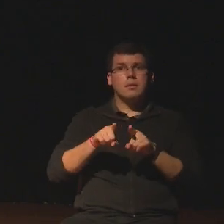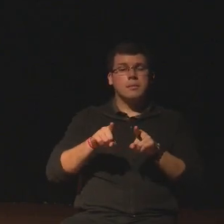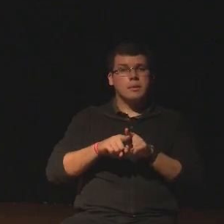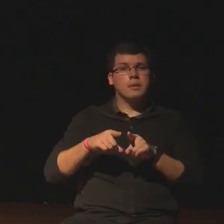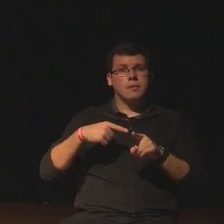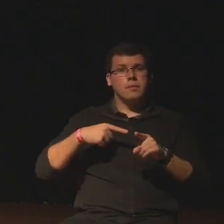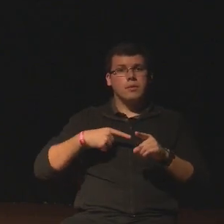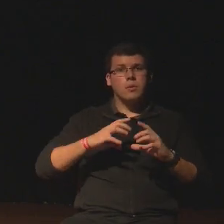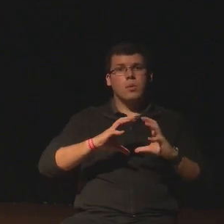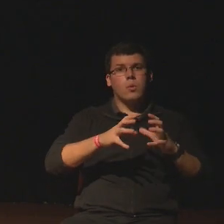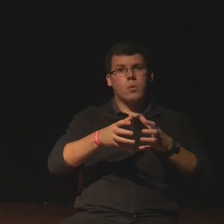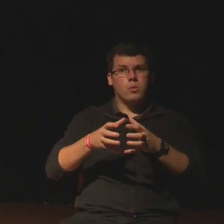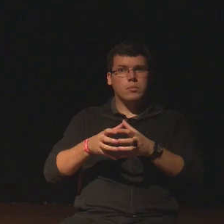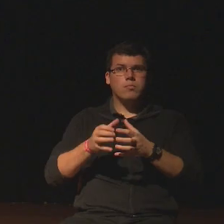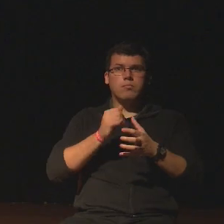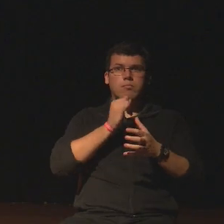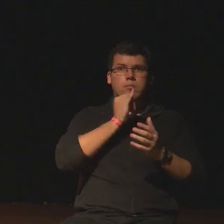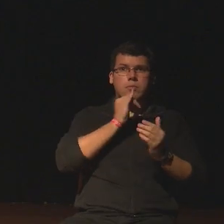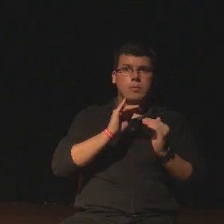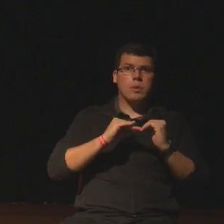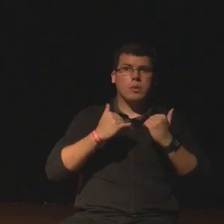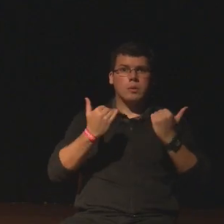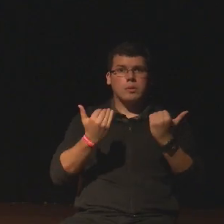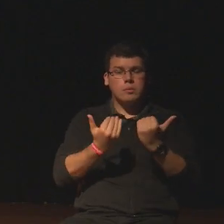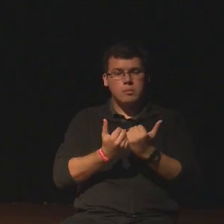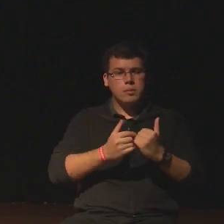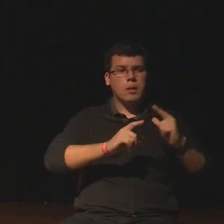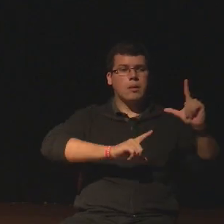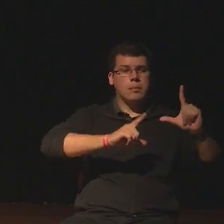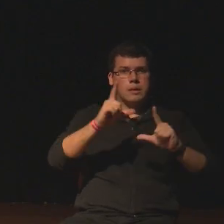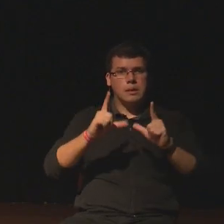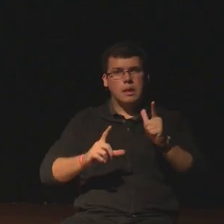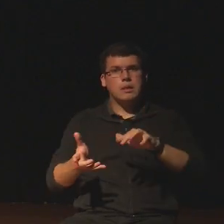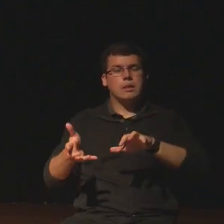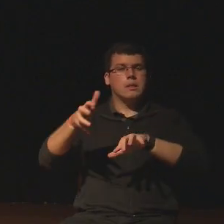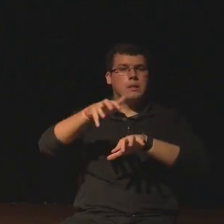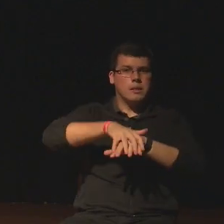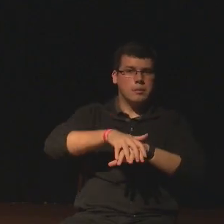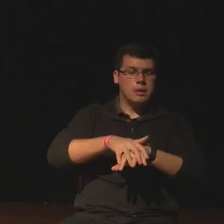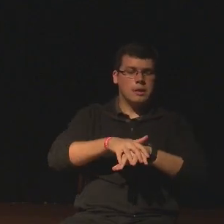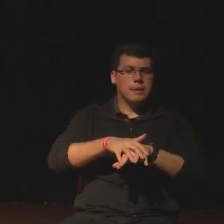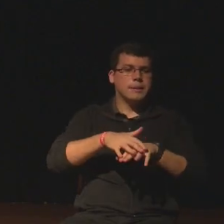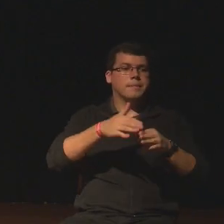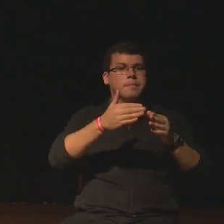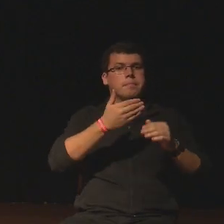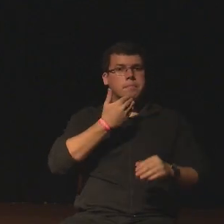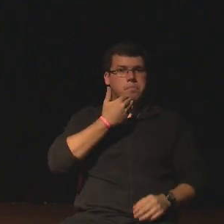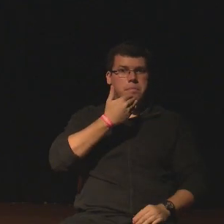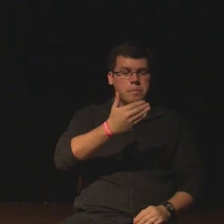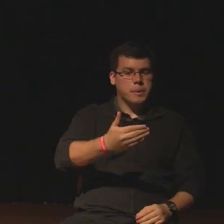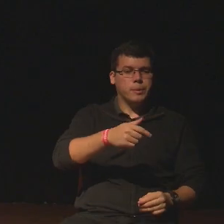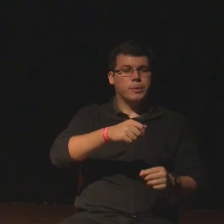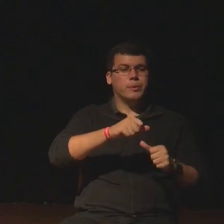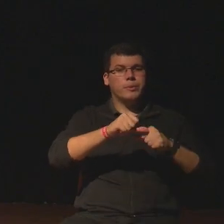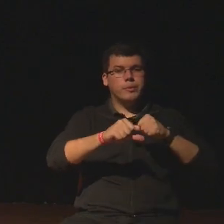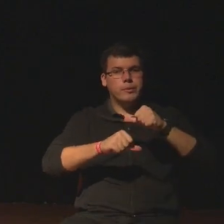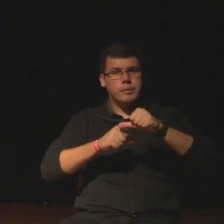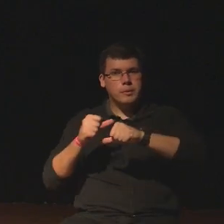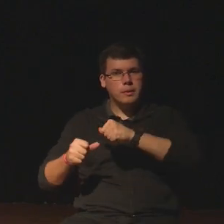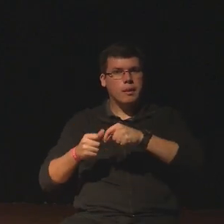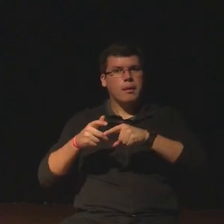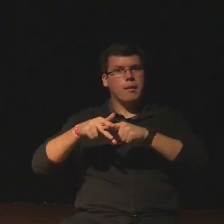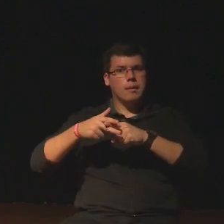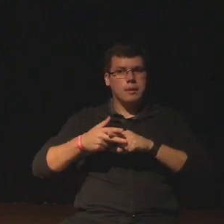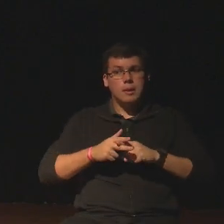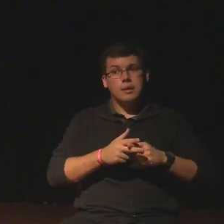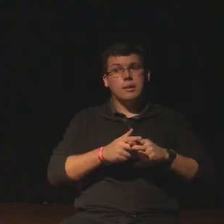colegiados, a Comissão da Paisagem e a Comissão de Acessibilidade, que solicitou ajustes. A gente organizou essa consulta pública, que vai